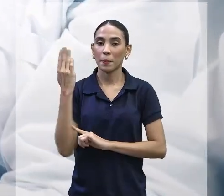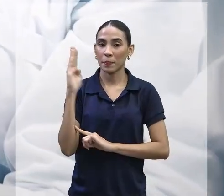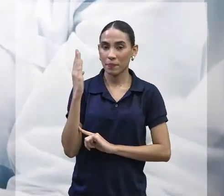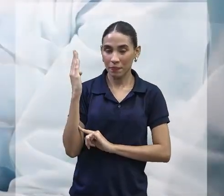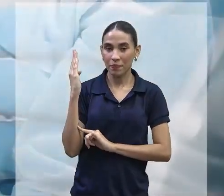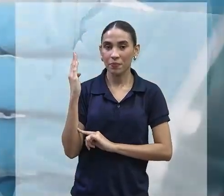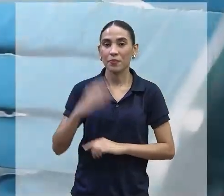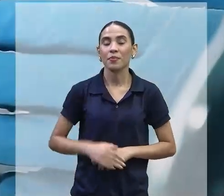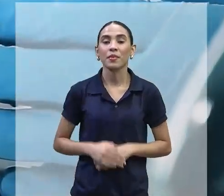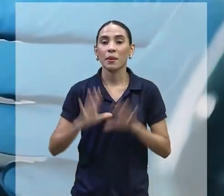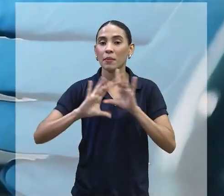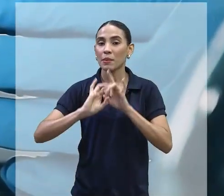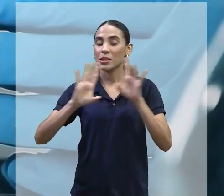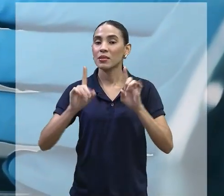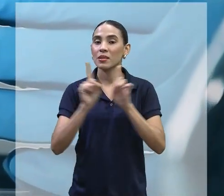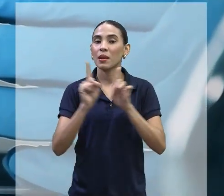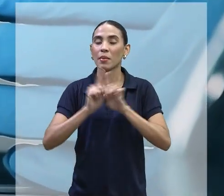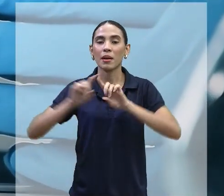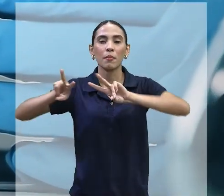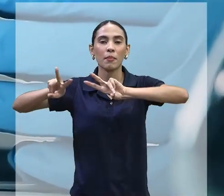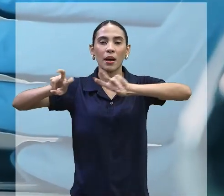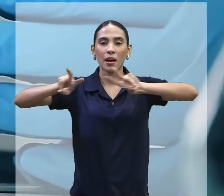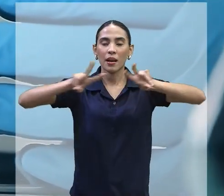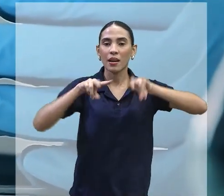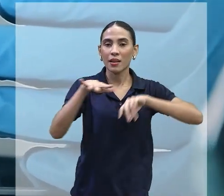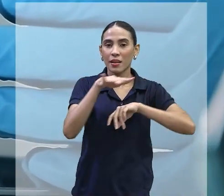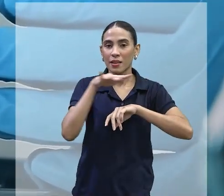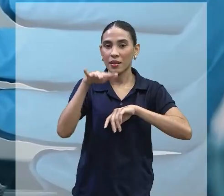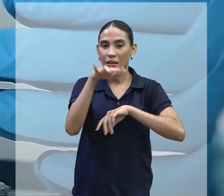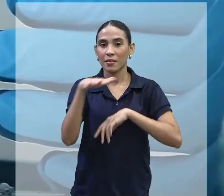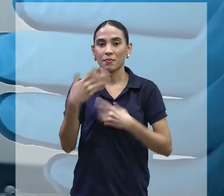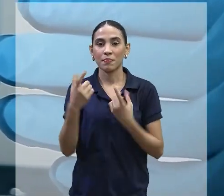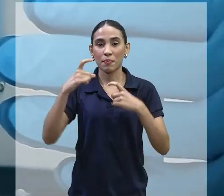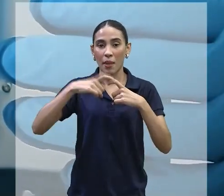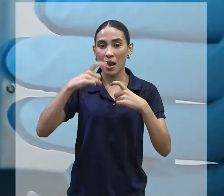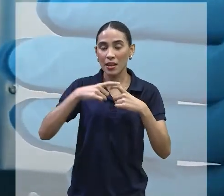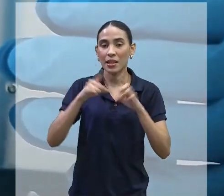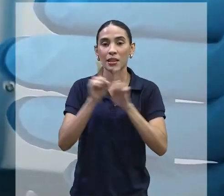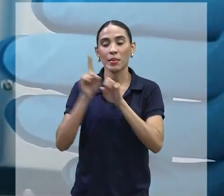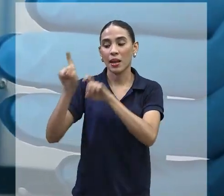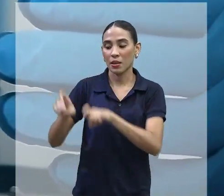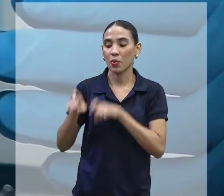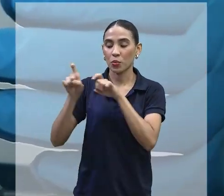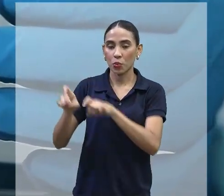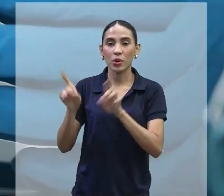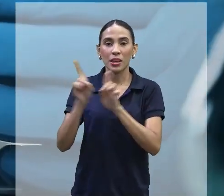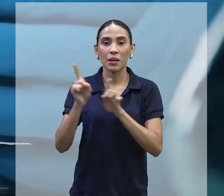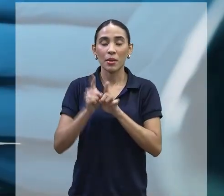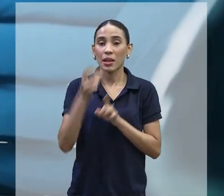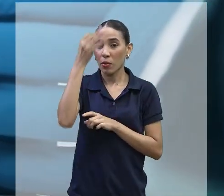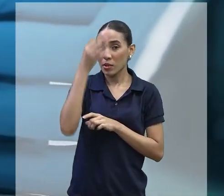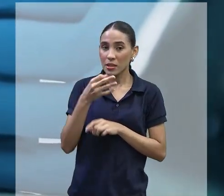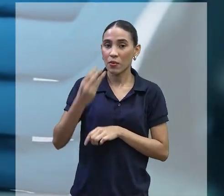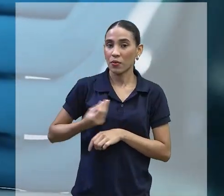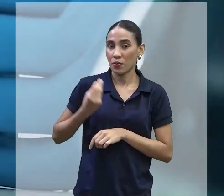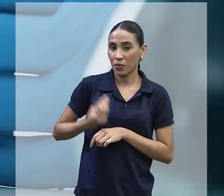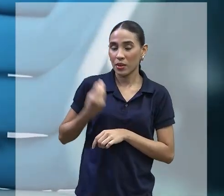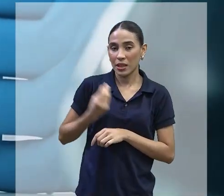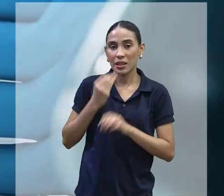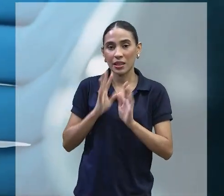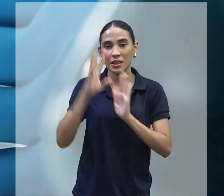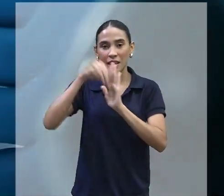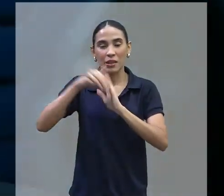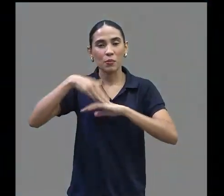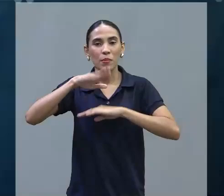biológica, permitindo-nos explorar novos horizontes na medicina, na agricultura e na compreensão da vida em sua forma